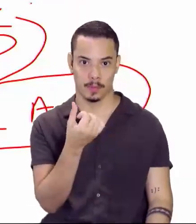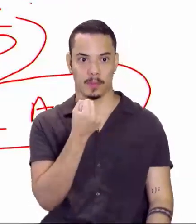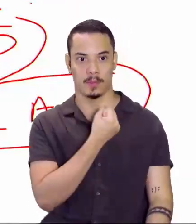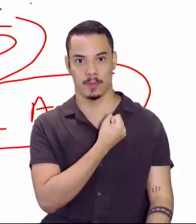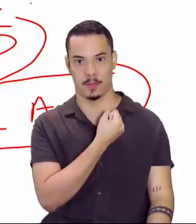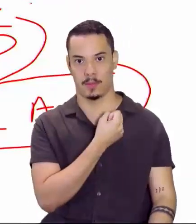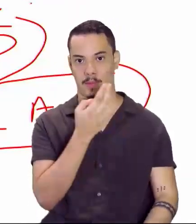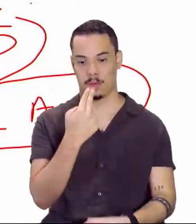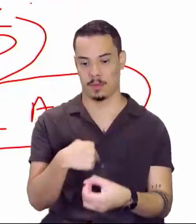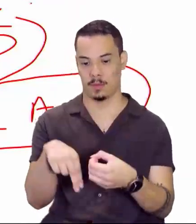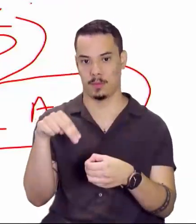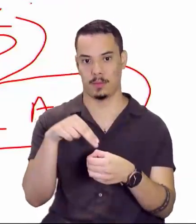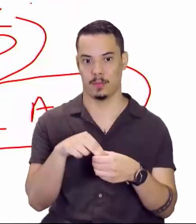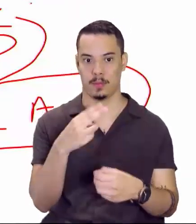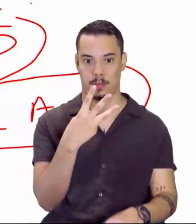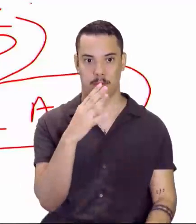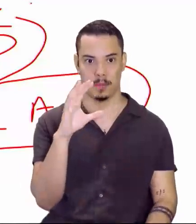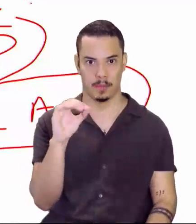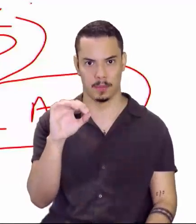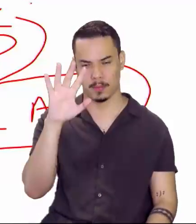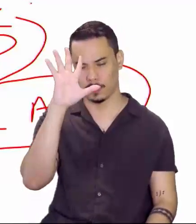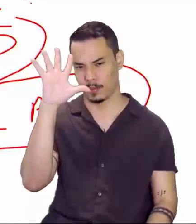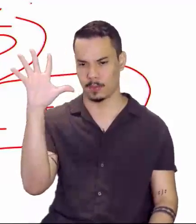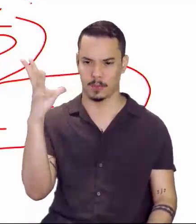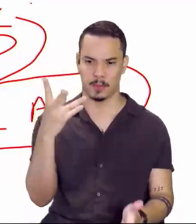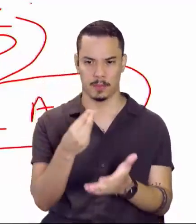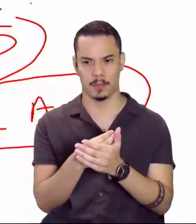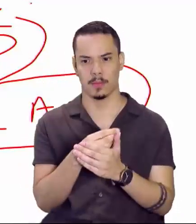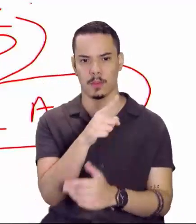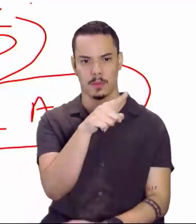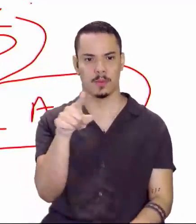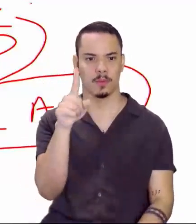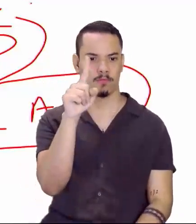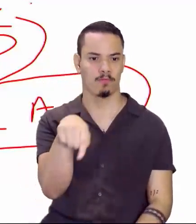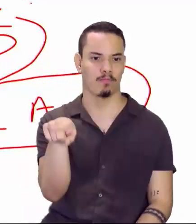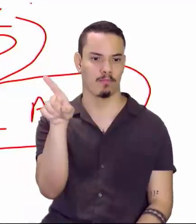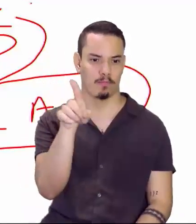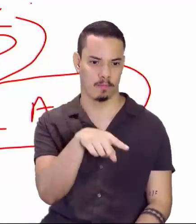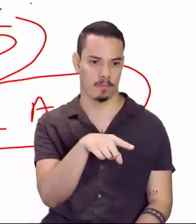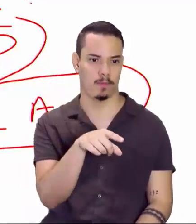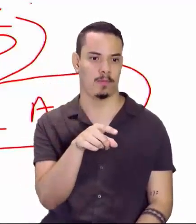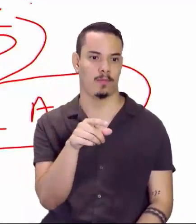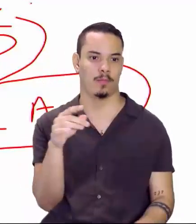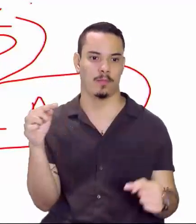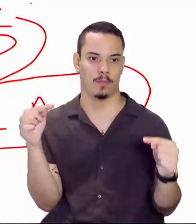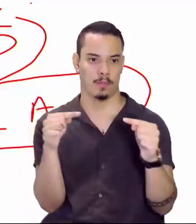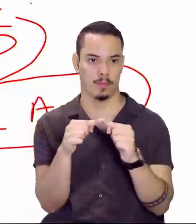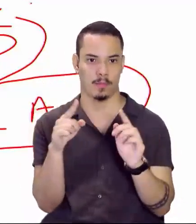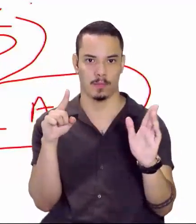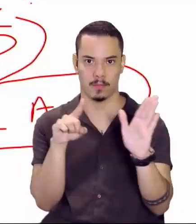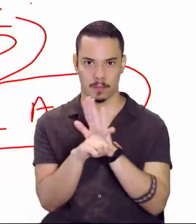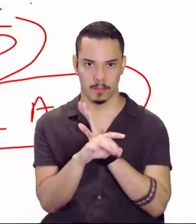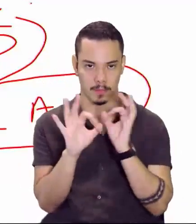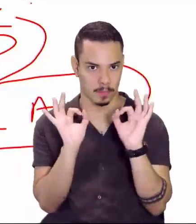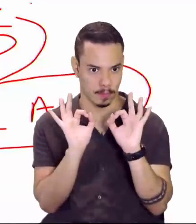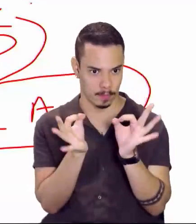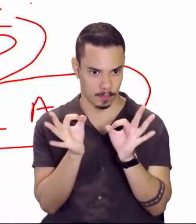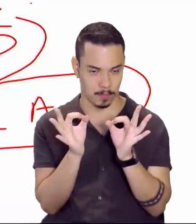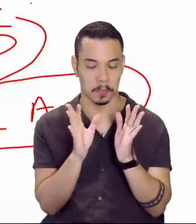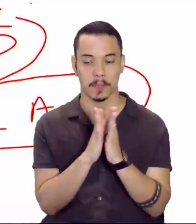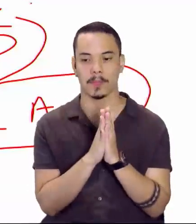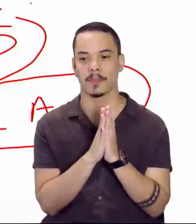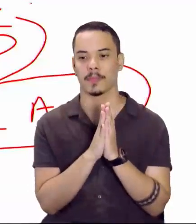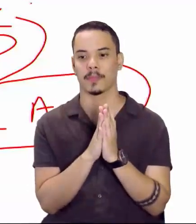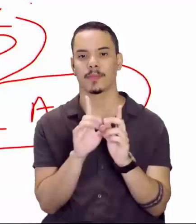Então, baseado nesse raciocínio, você acertou integralmente a questão. Valeu? Mesmo